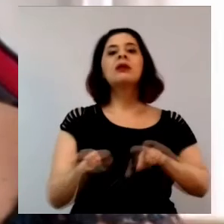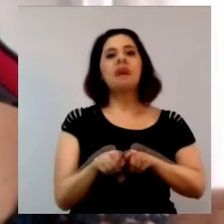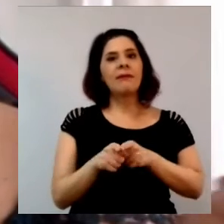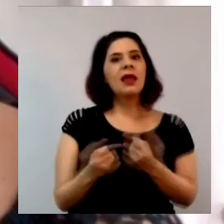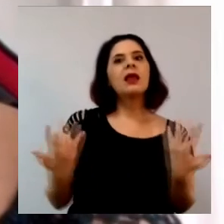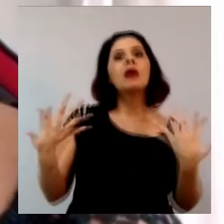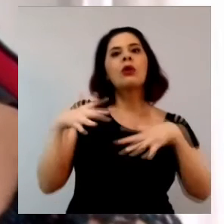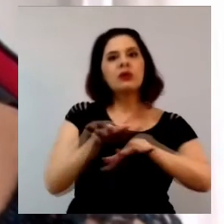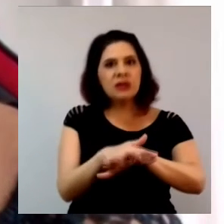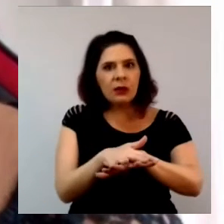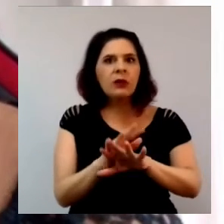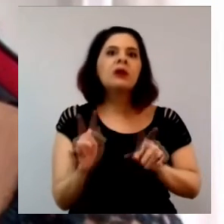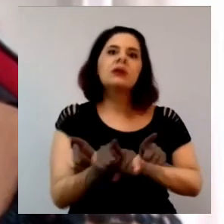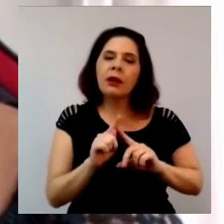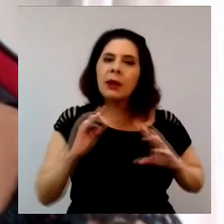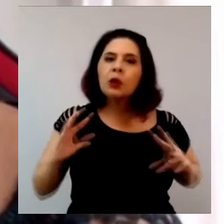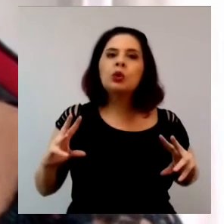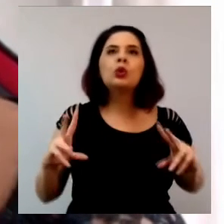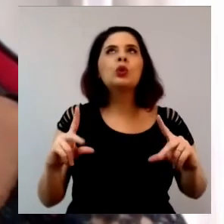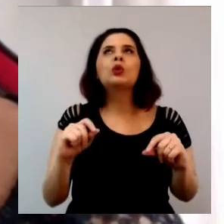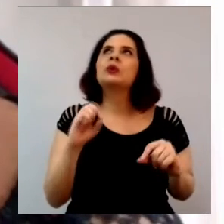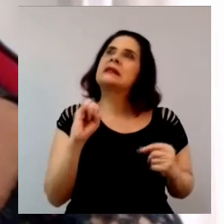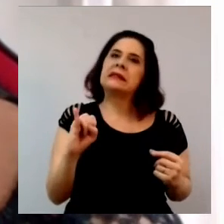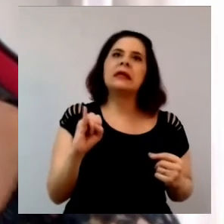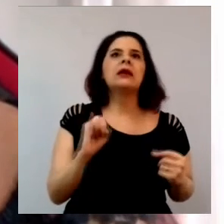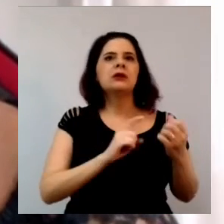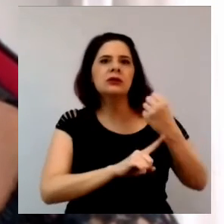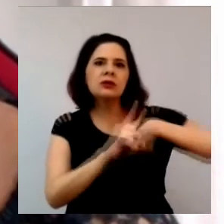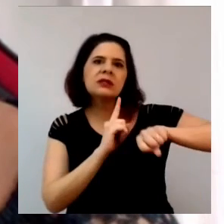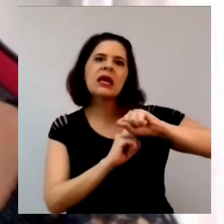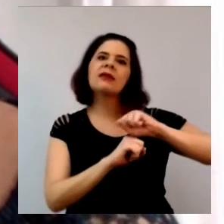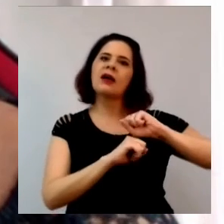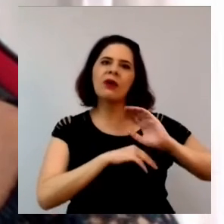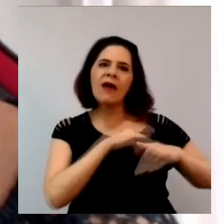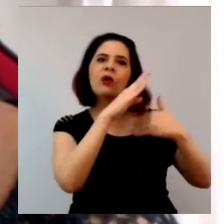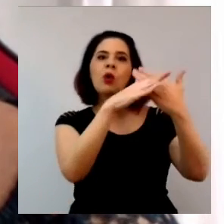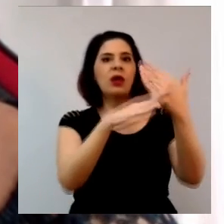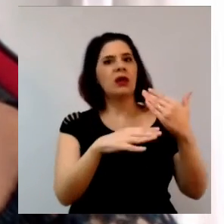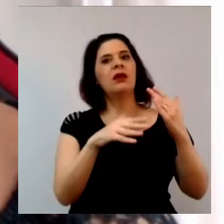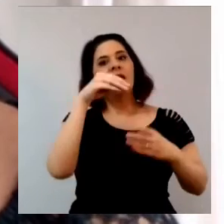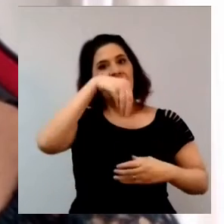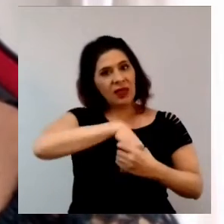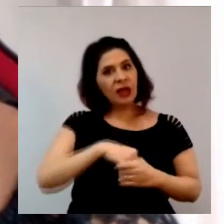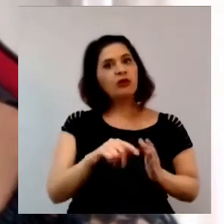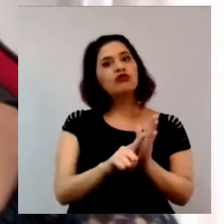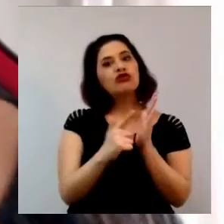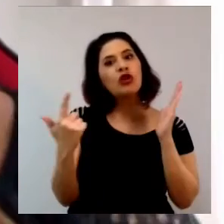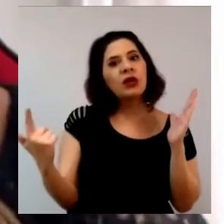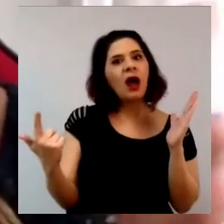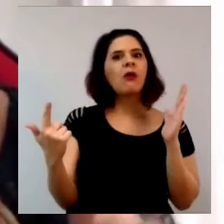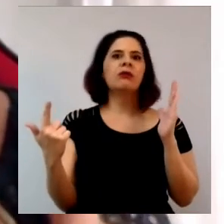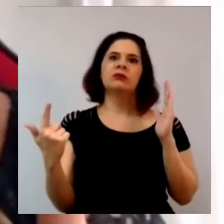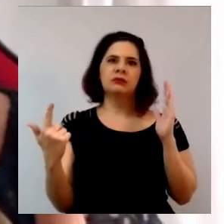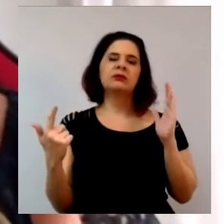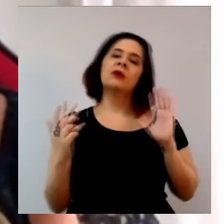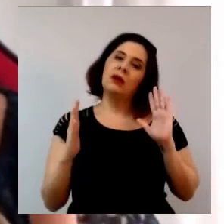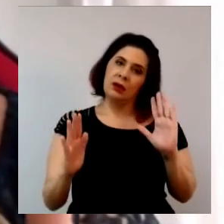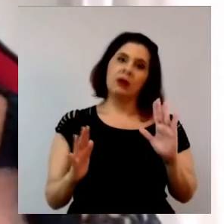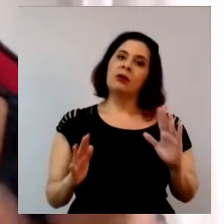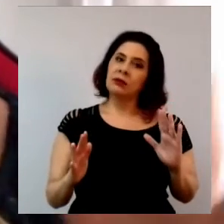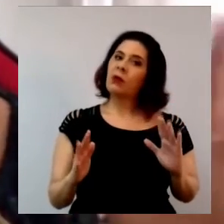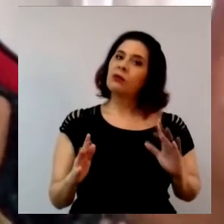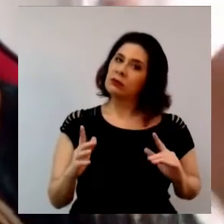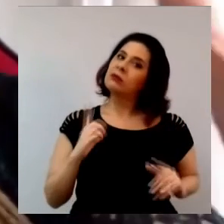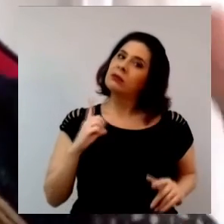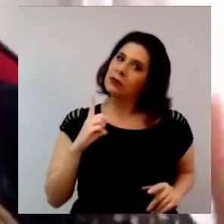que seja evoluir enquanto sociedade. Um jornal progressista, ele nunca escondeu de ninguém. Então, eu trabalho